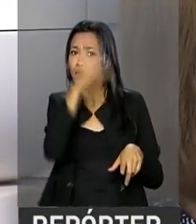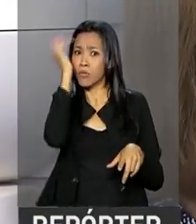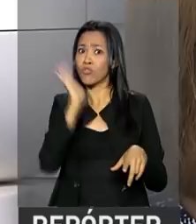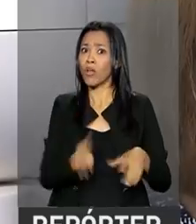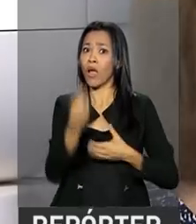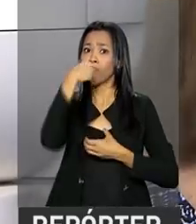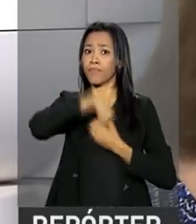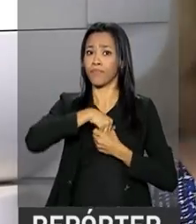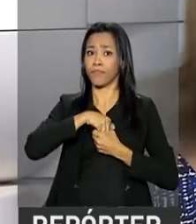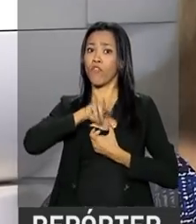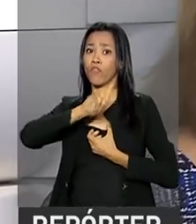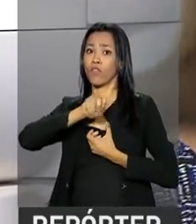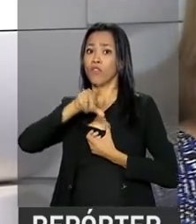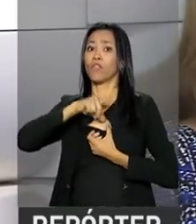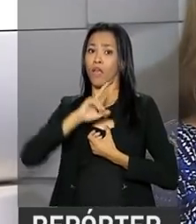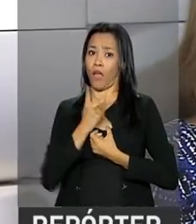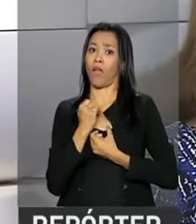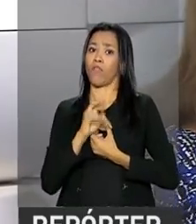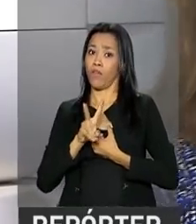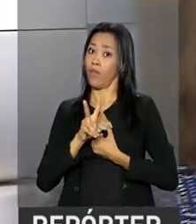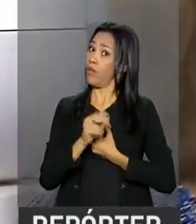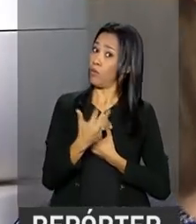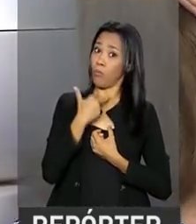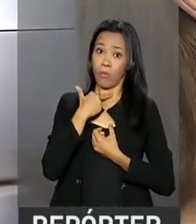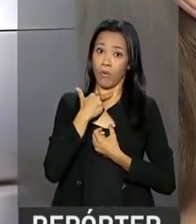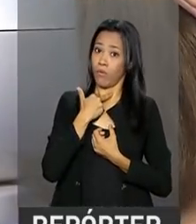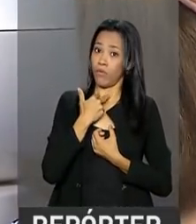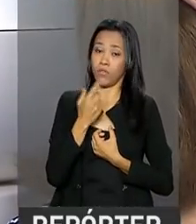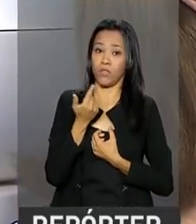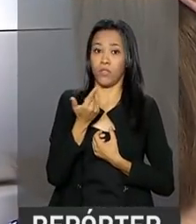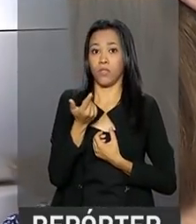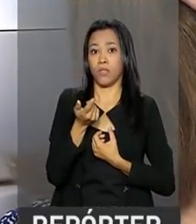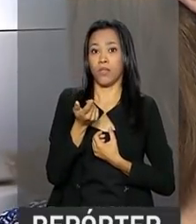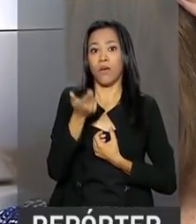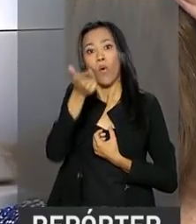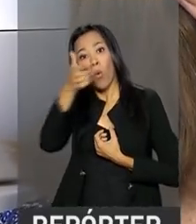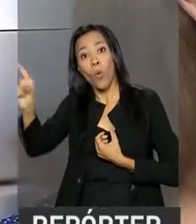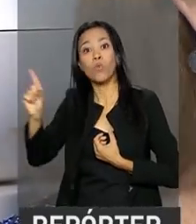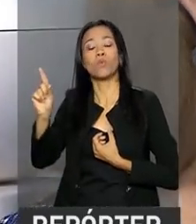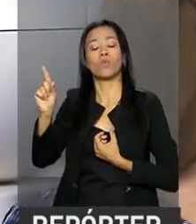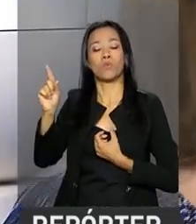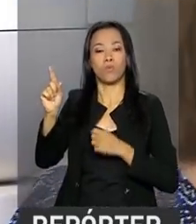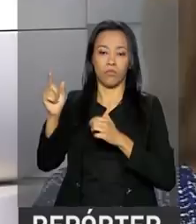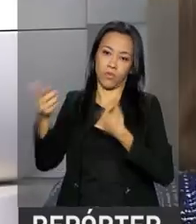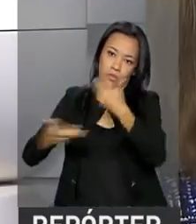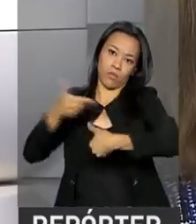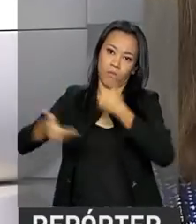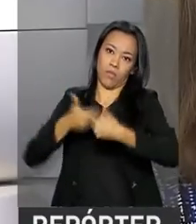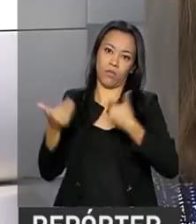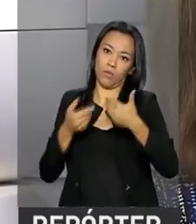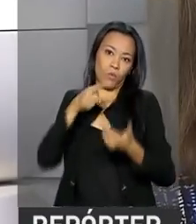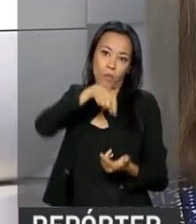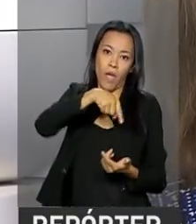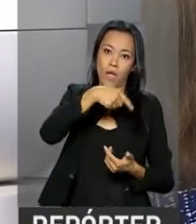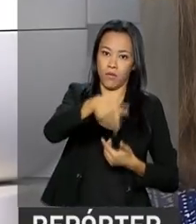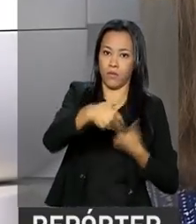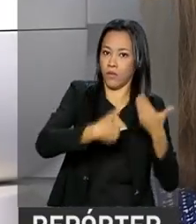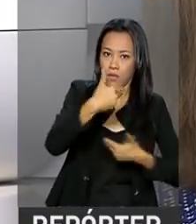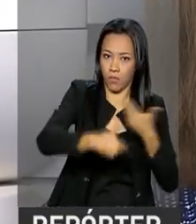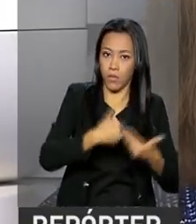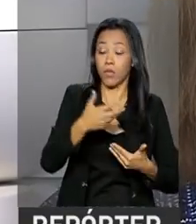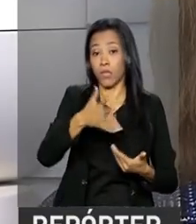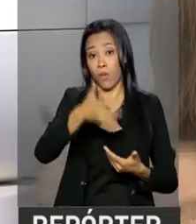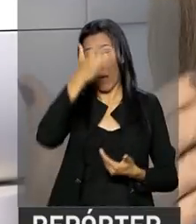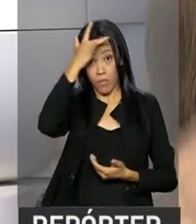infectada e ela não pode entrar em prédios ela tem que entrar no esquema de tratamento essa pessoa tem que fazer